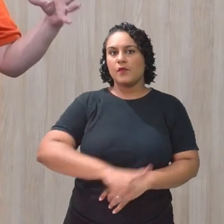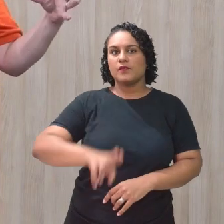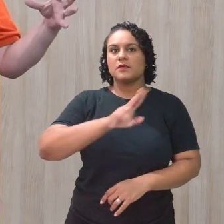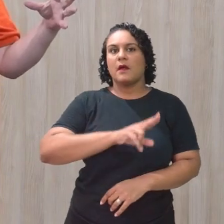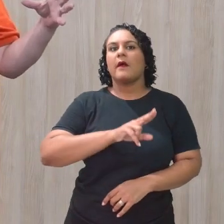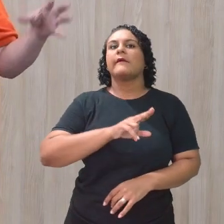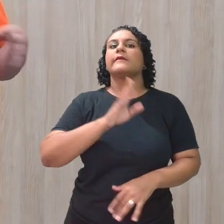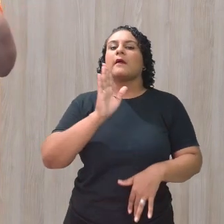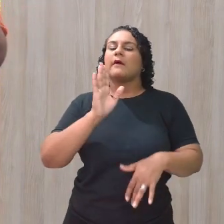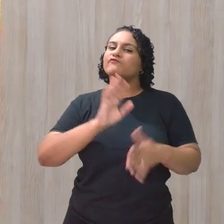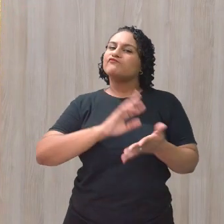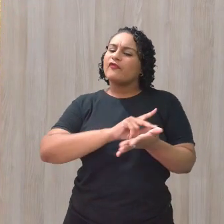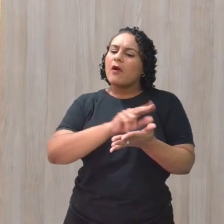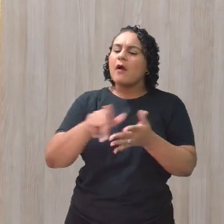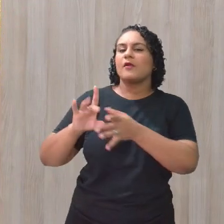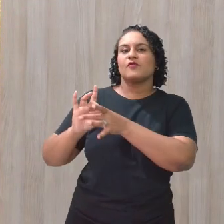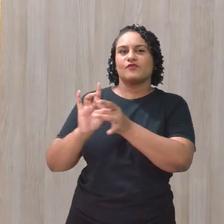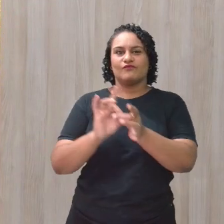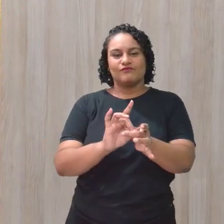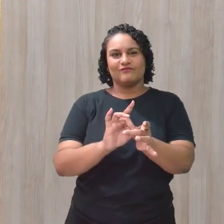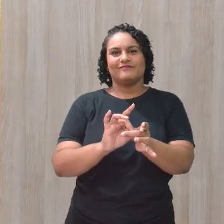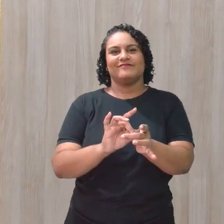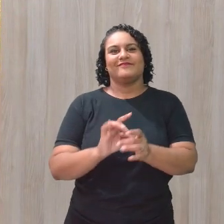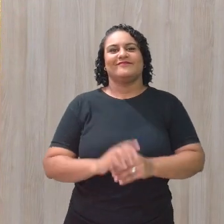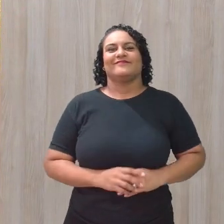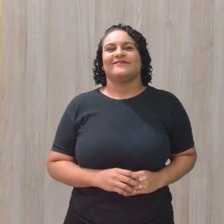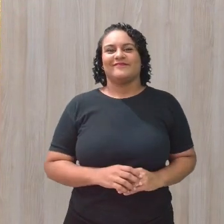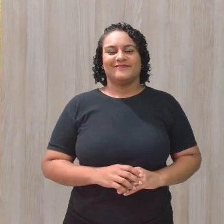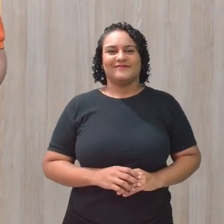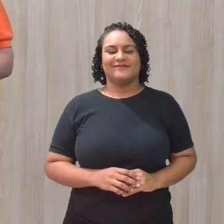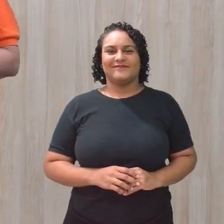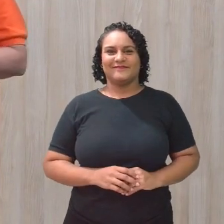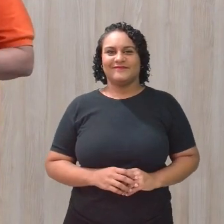diferentes contextos é maravilhosa.